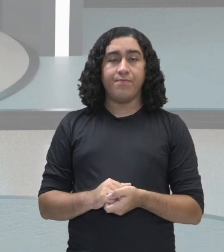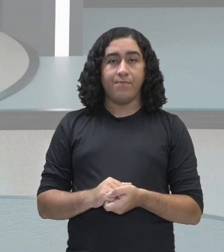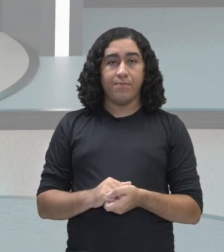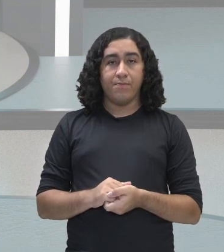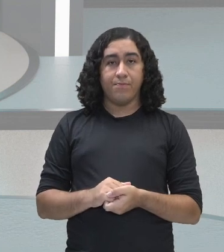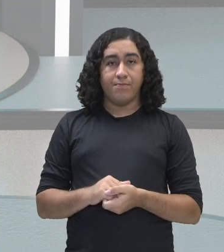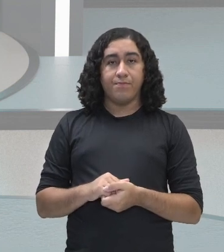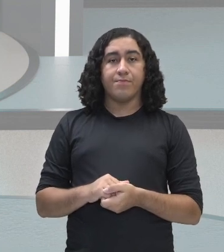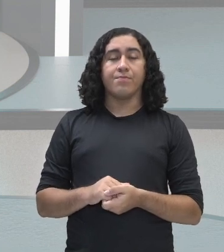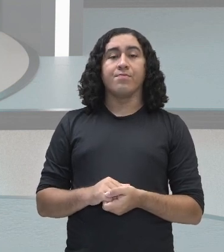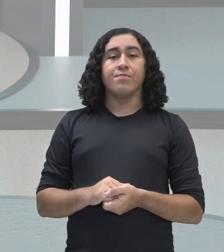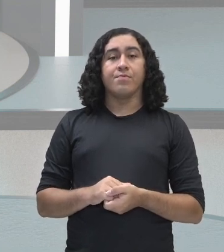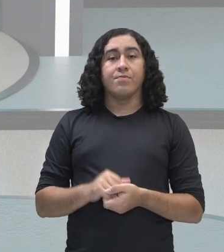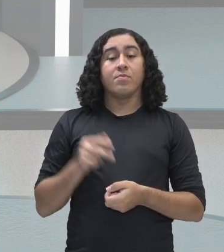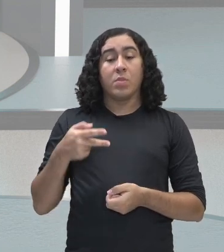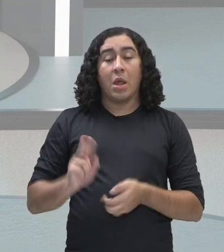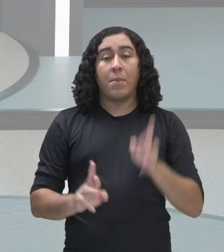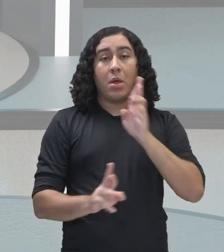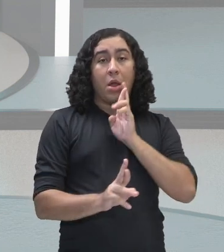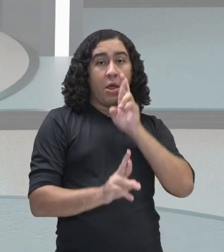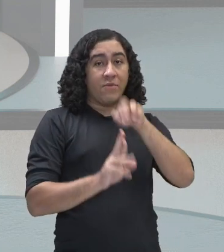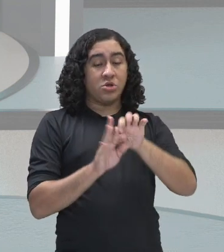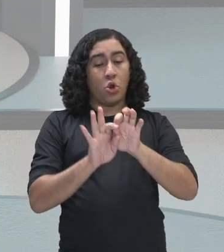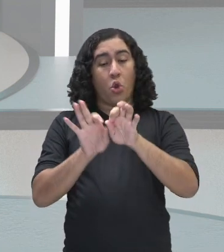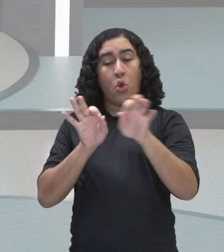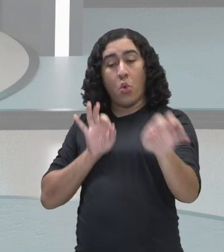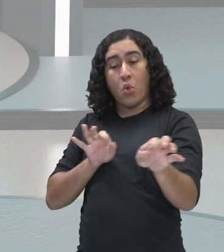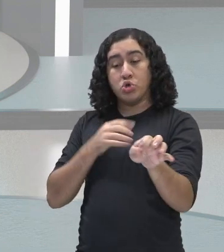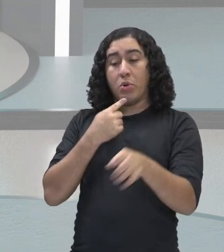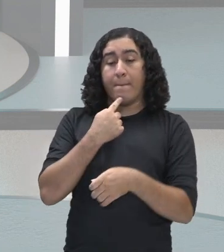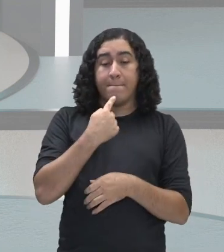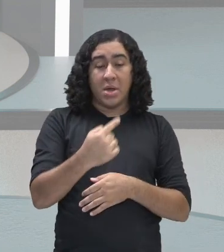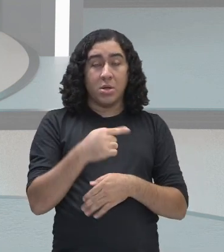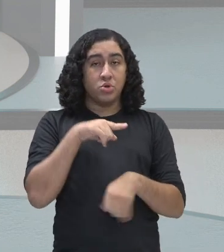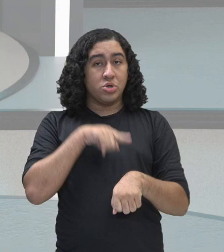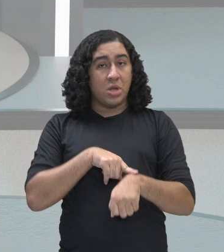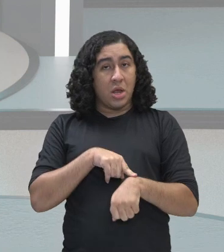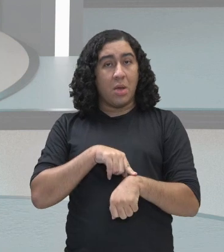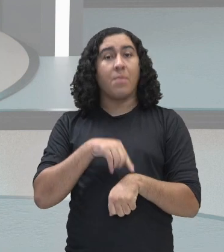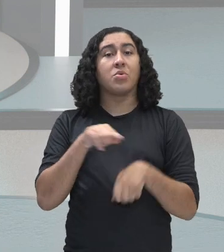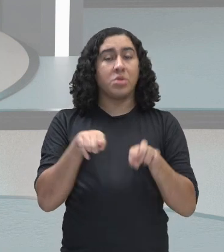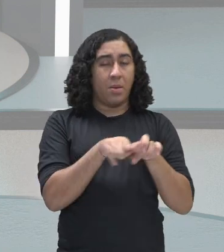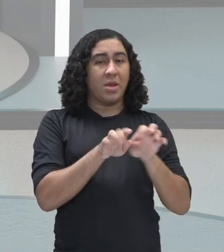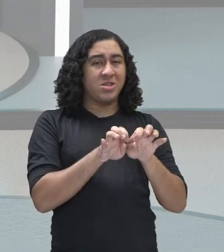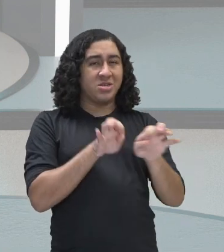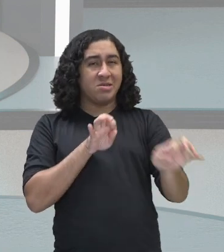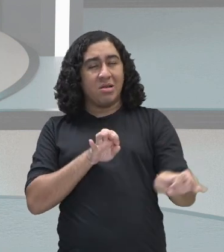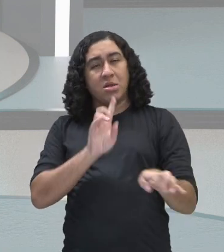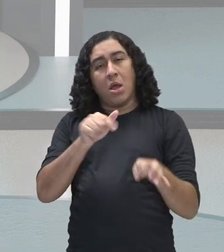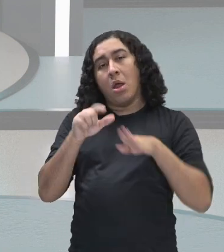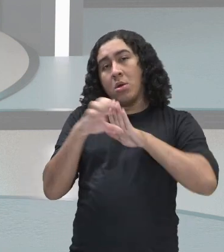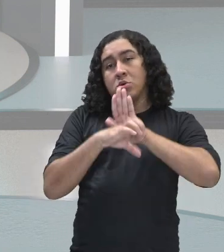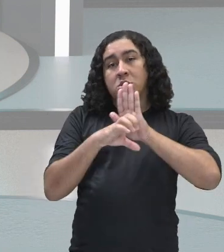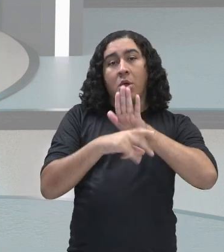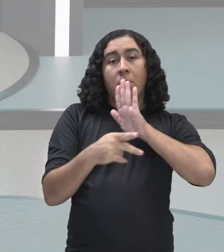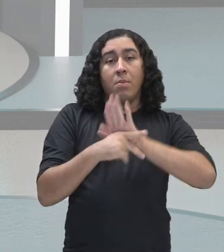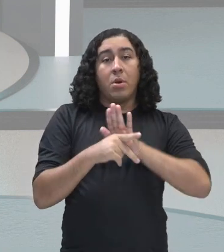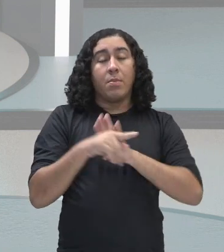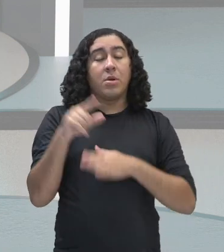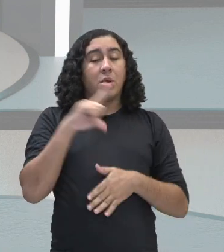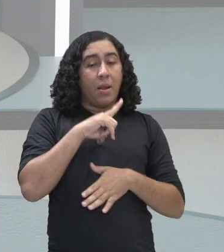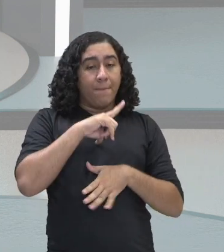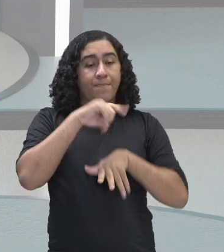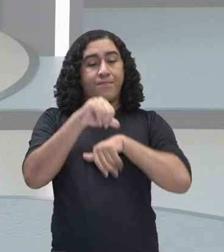à distância, de perto, longe, tanto no tempo quanto na distância. Essas são as definições que irão